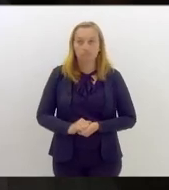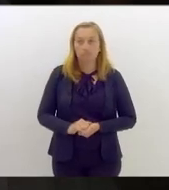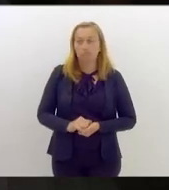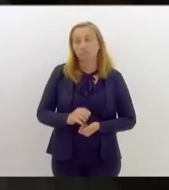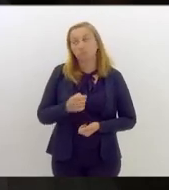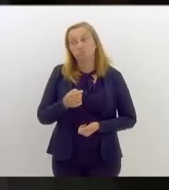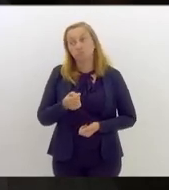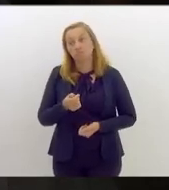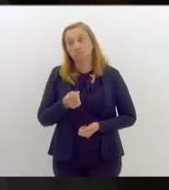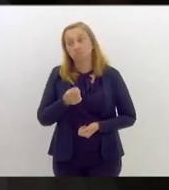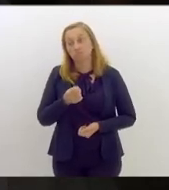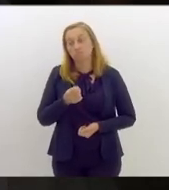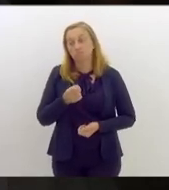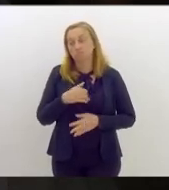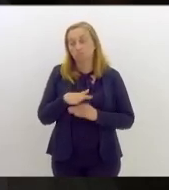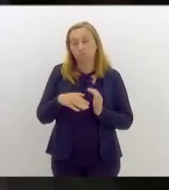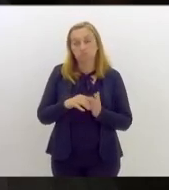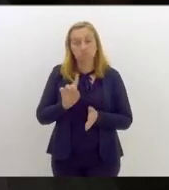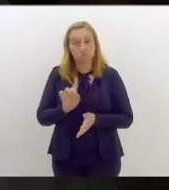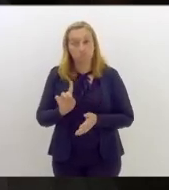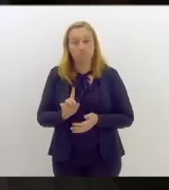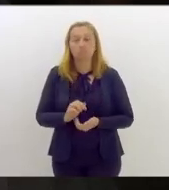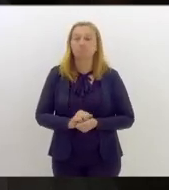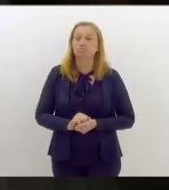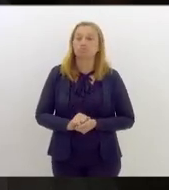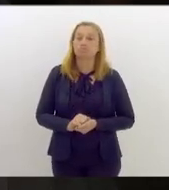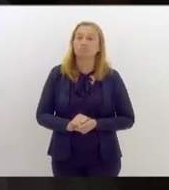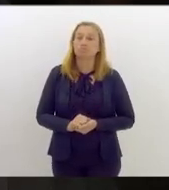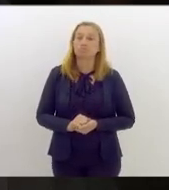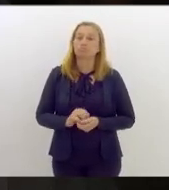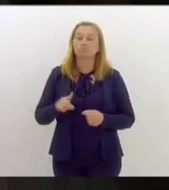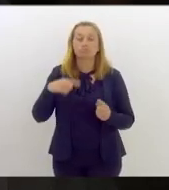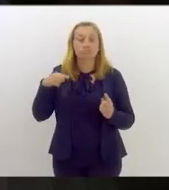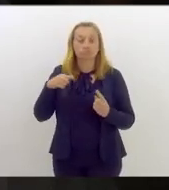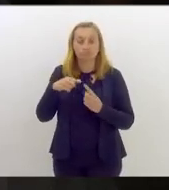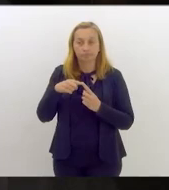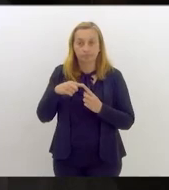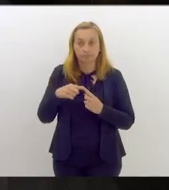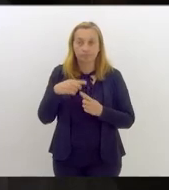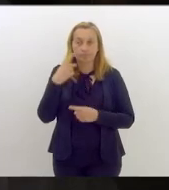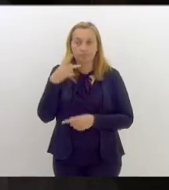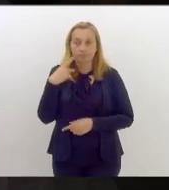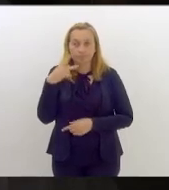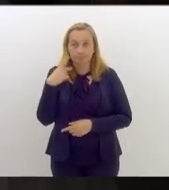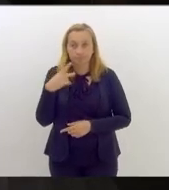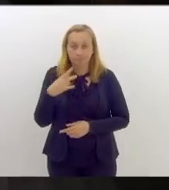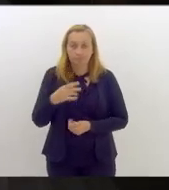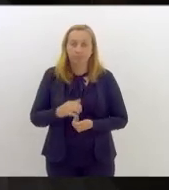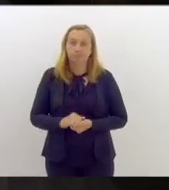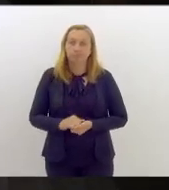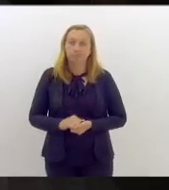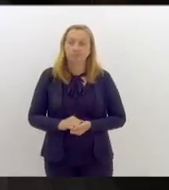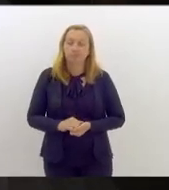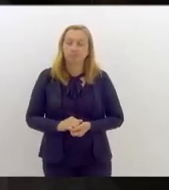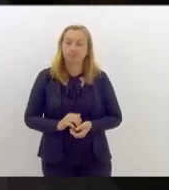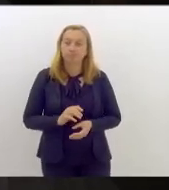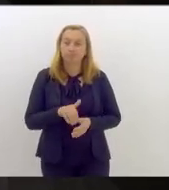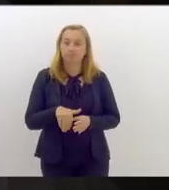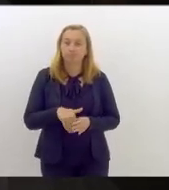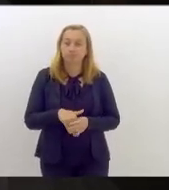todos, mas em geral, com um objetivo político